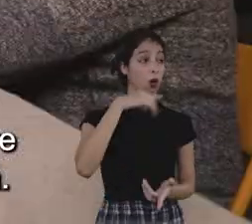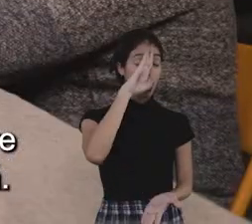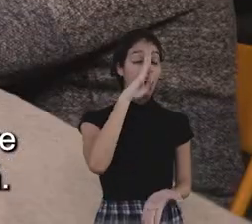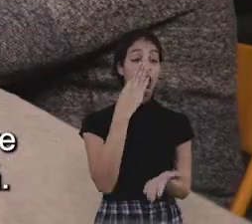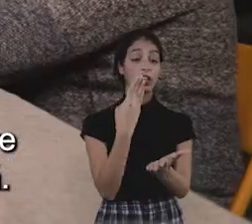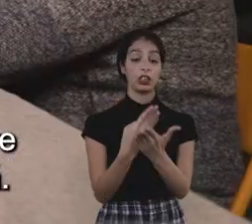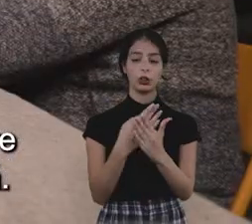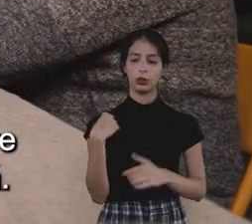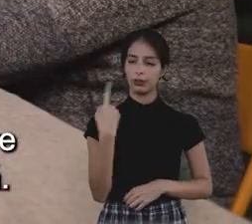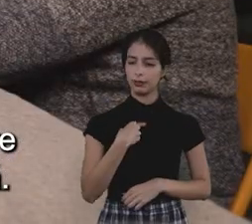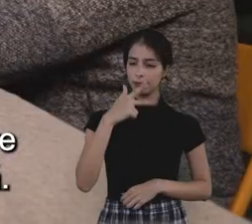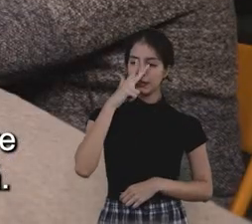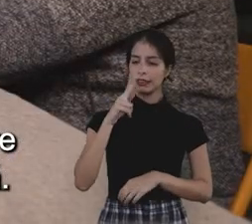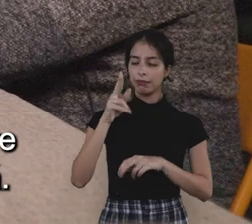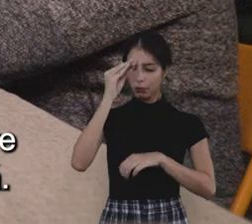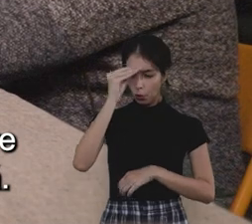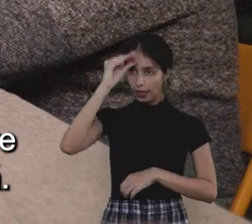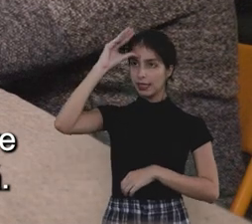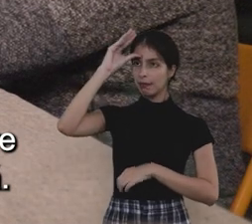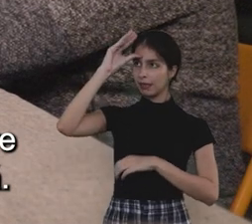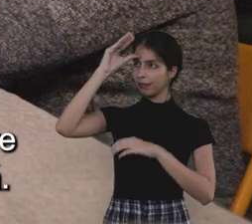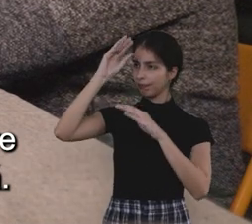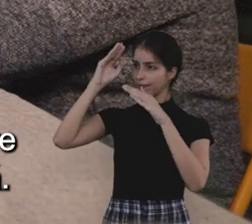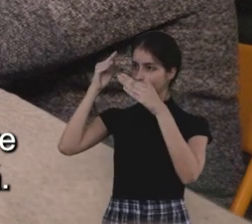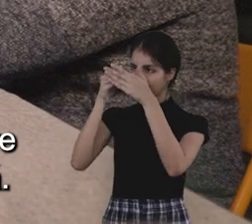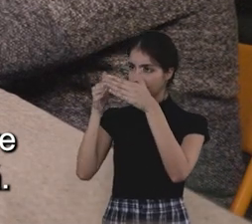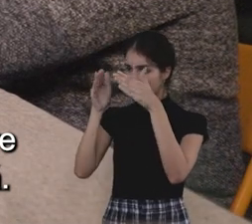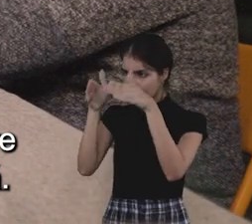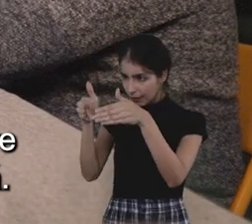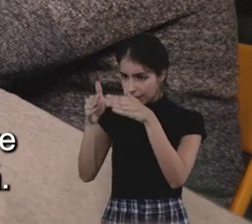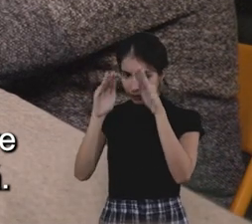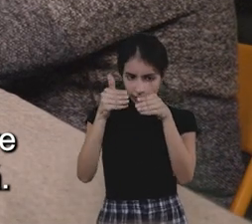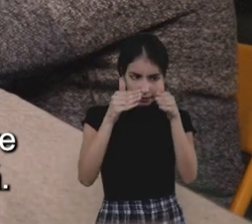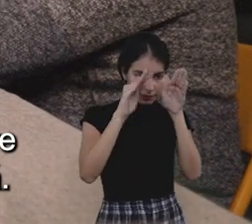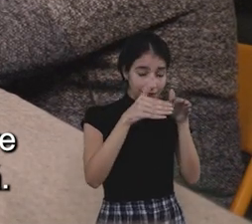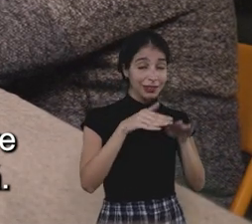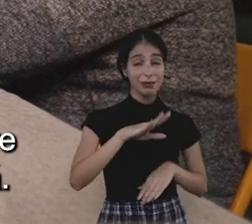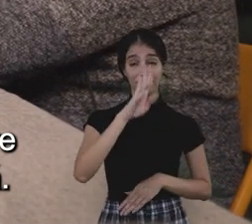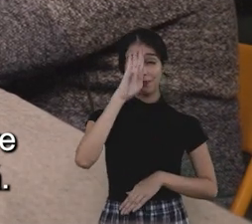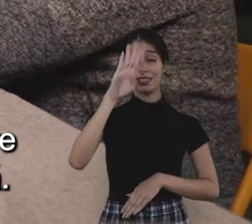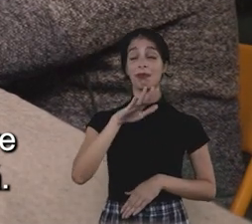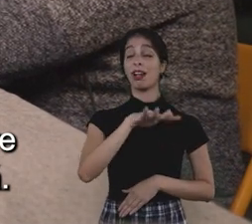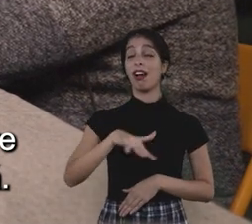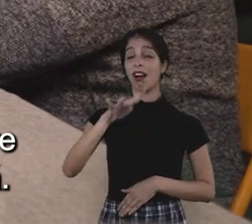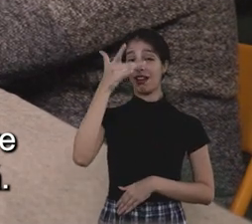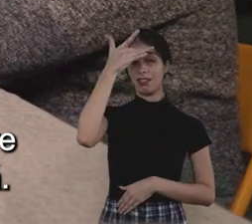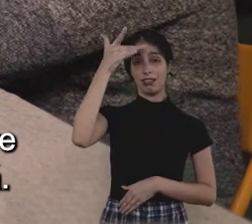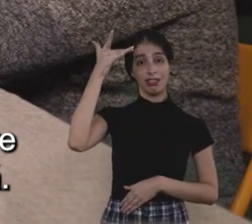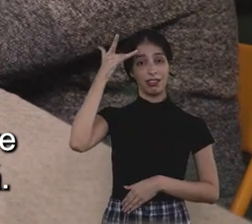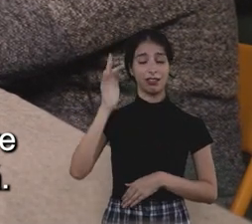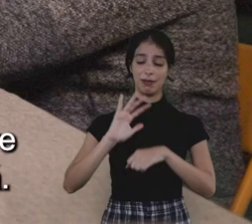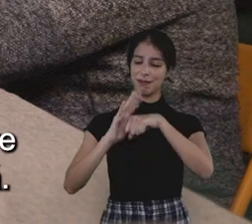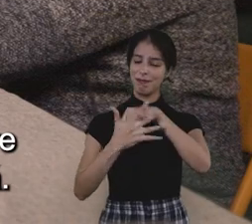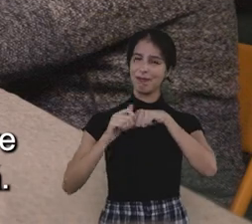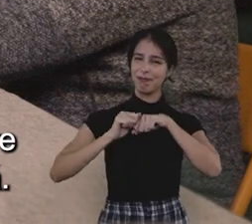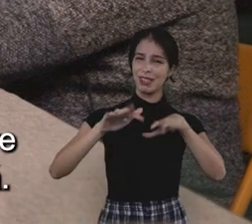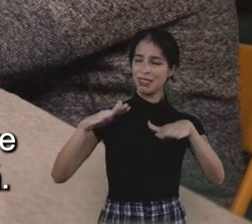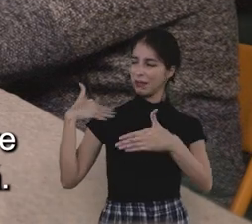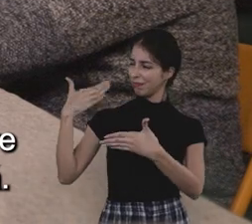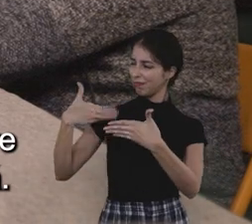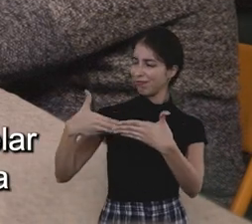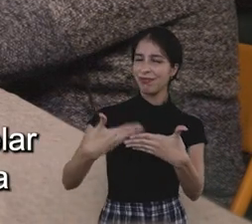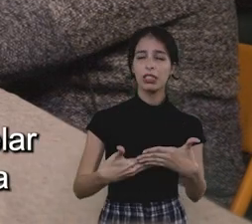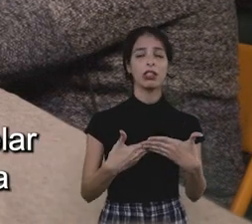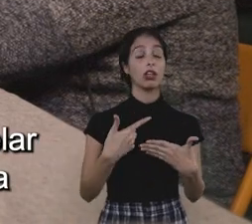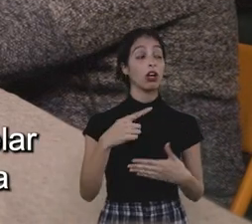eh de pulverizar o conhecimento é sobre saúde mental sobretudo da pandemia